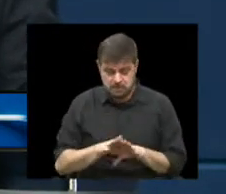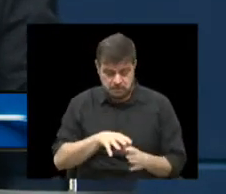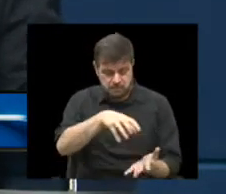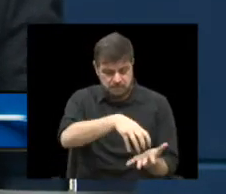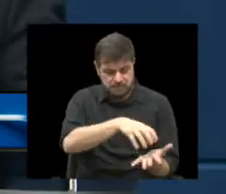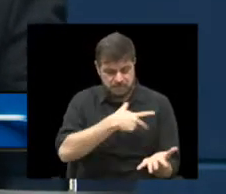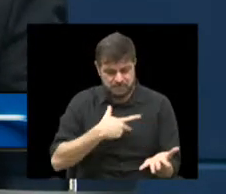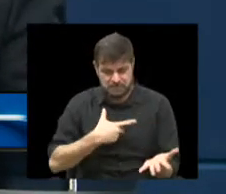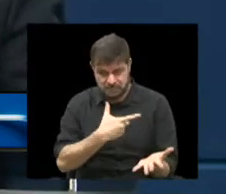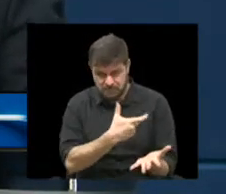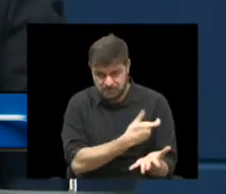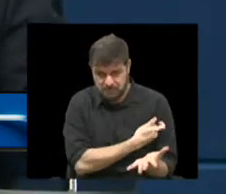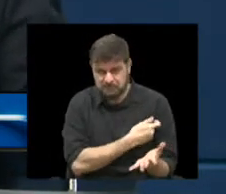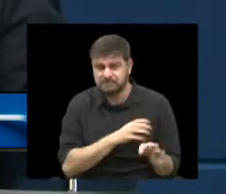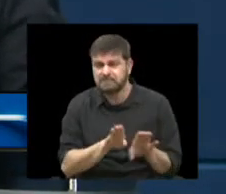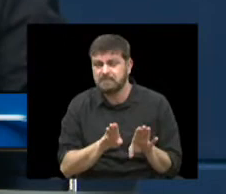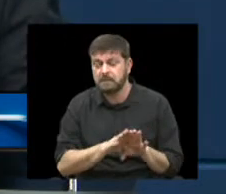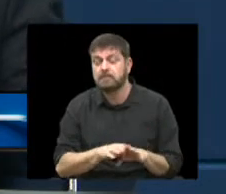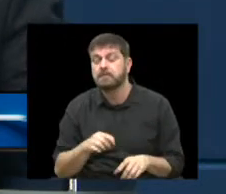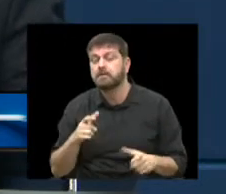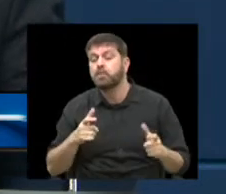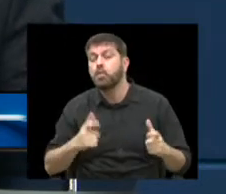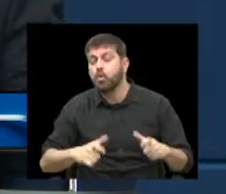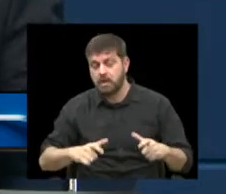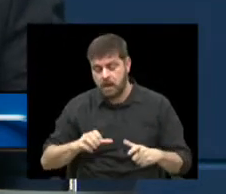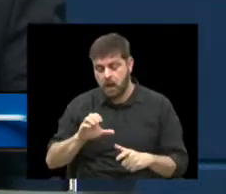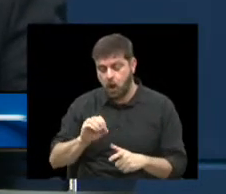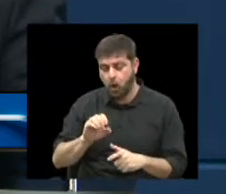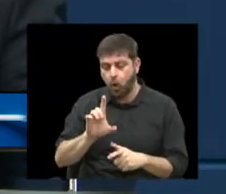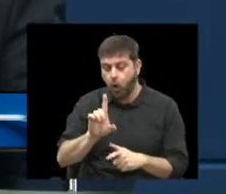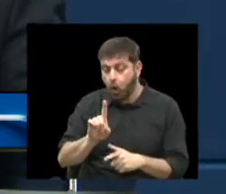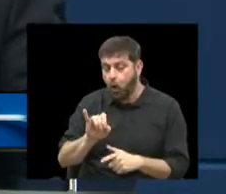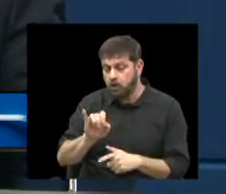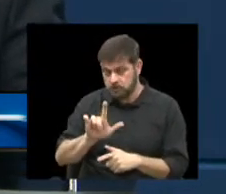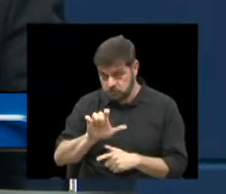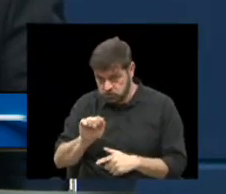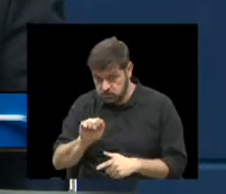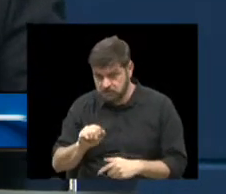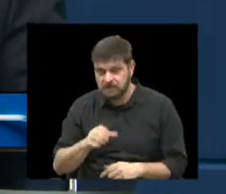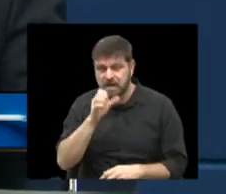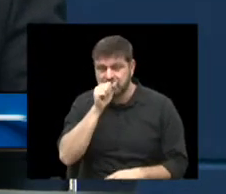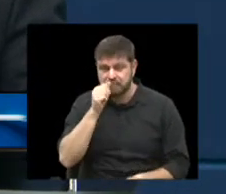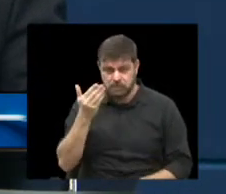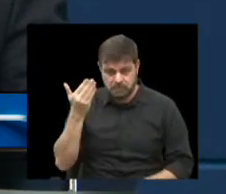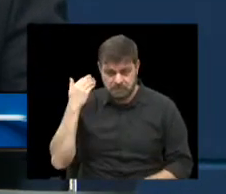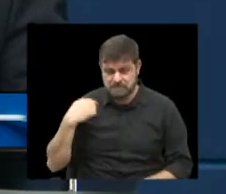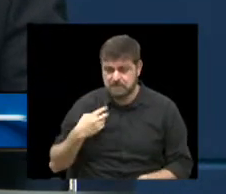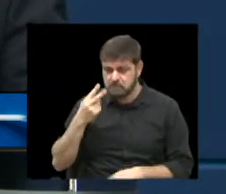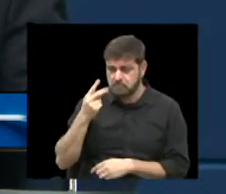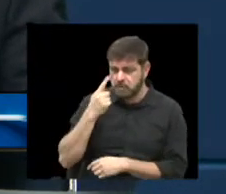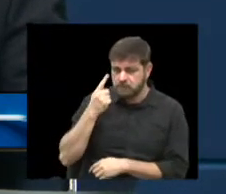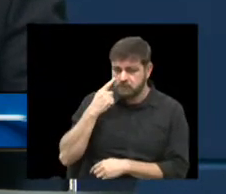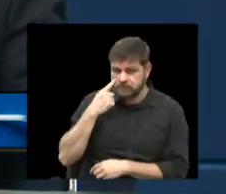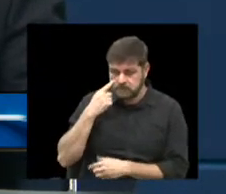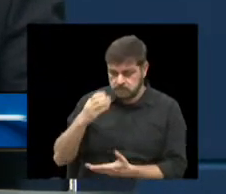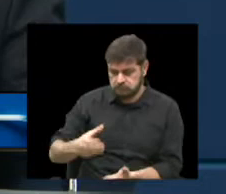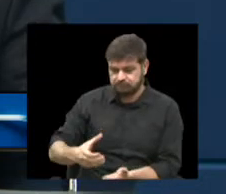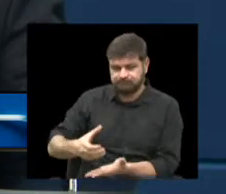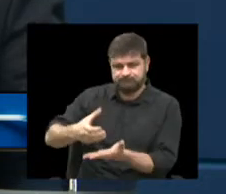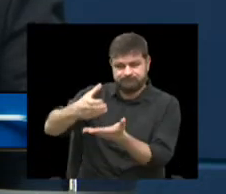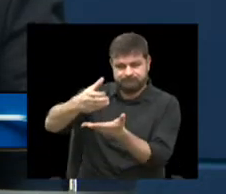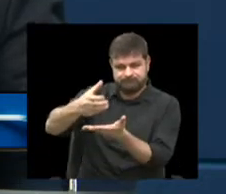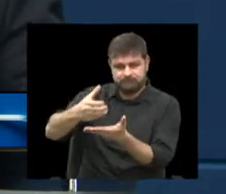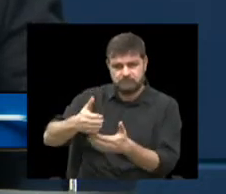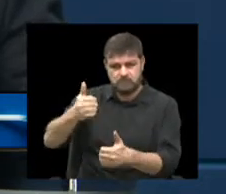Odila, mas agora a notícia é boa. No último sábado, prestigiei a entrega de troféus dos times vencedores